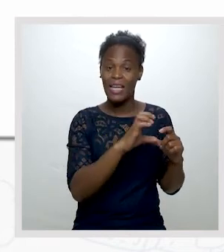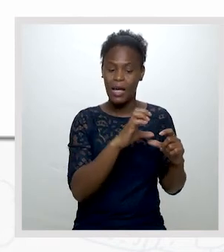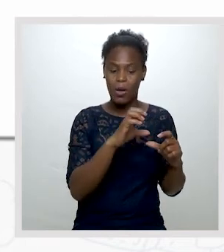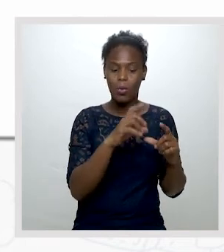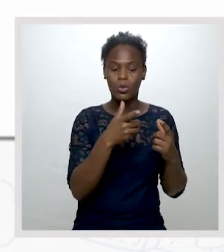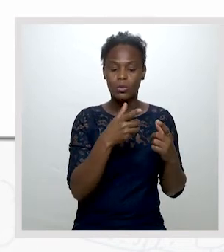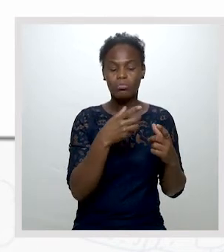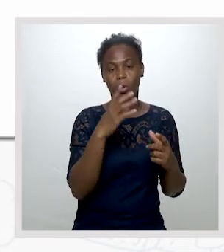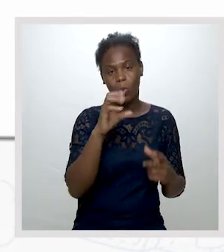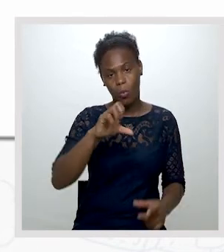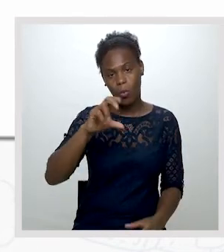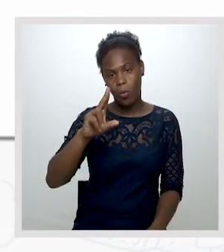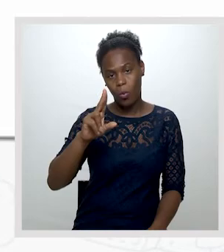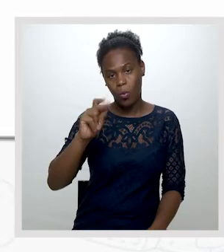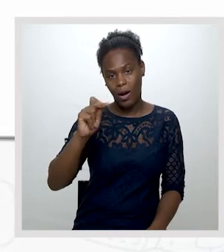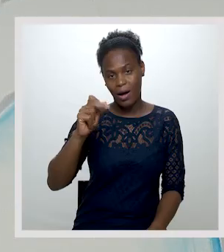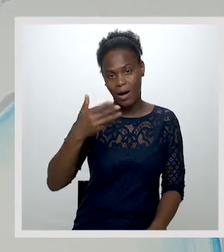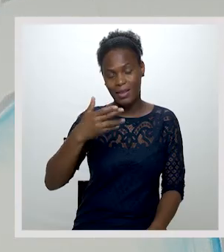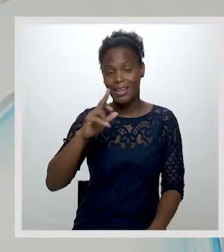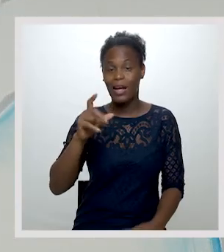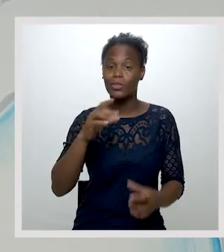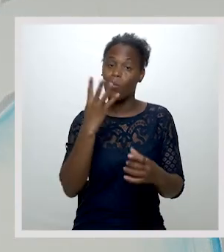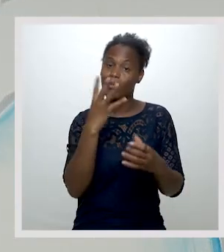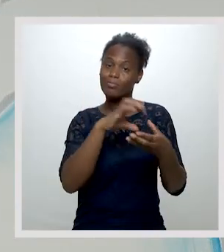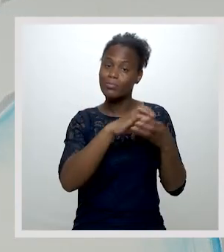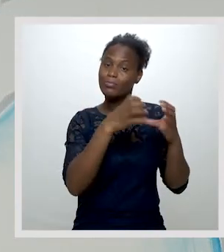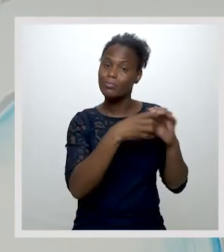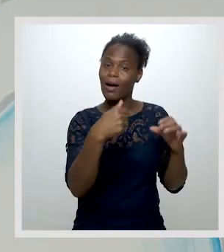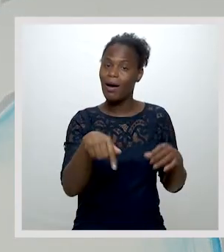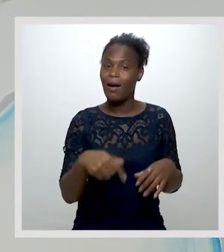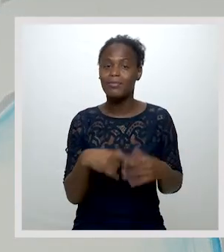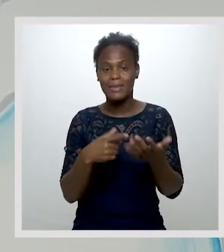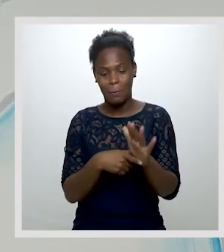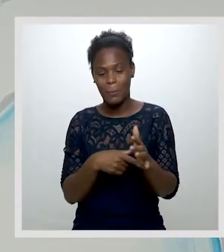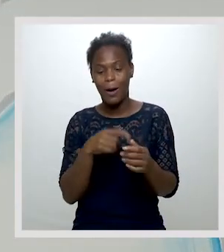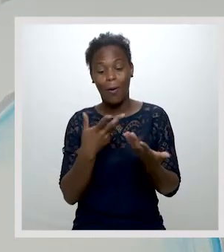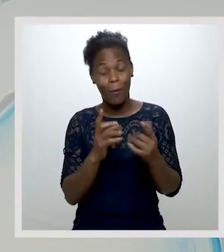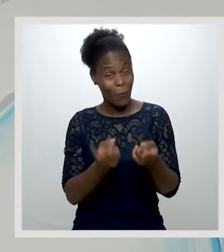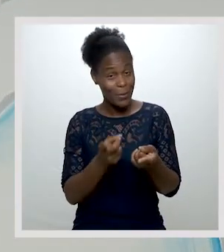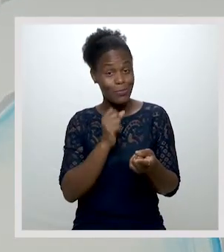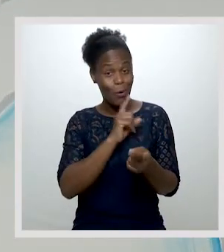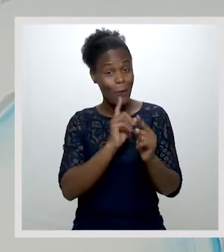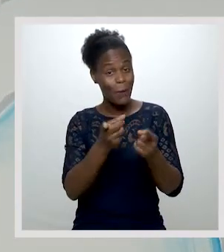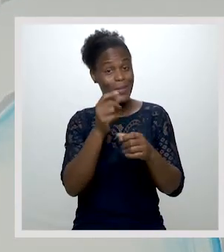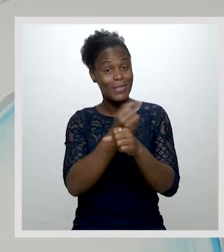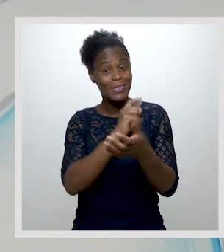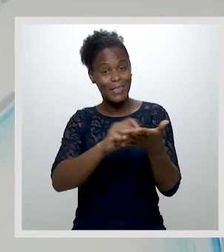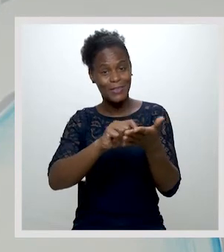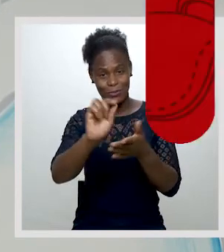quadriláteros. Então, como já conhecem, podem começar a fazer o